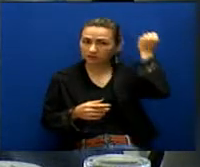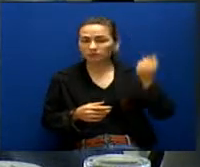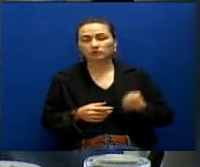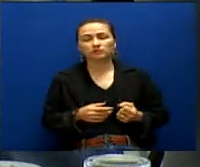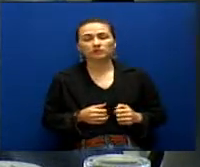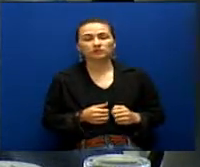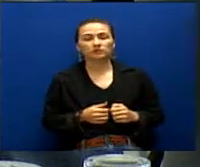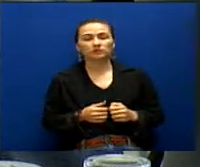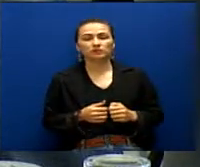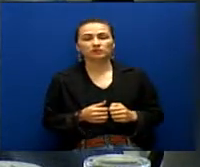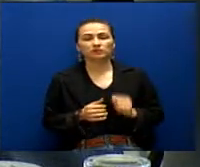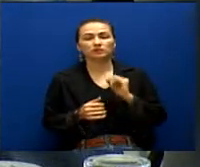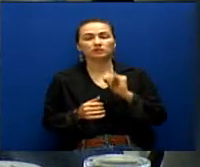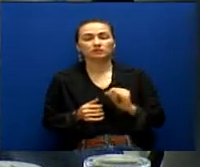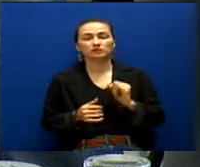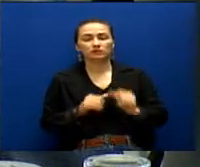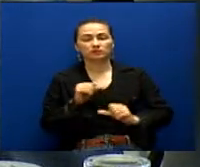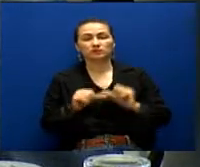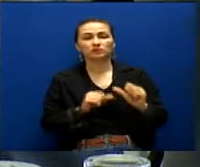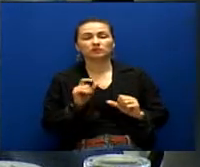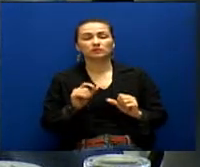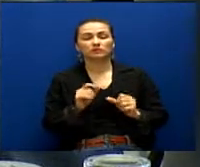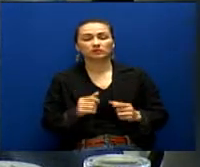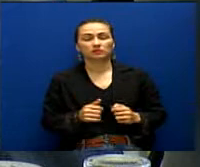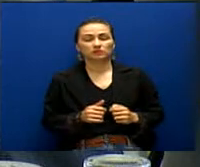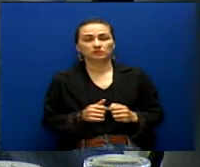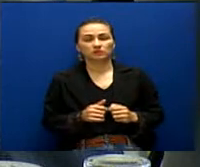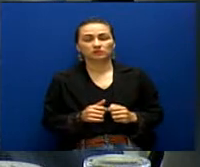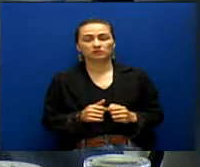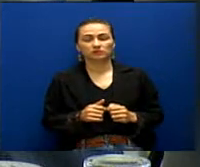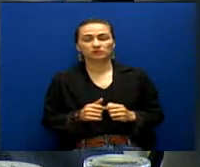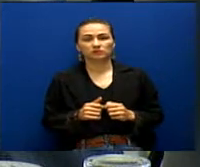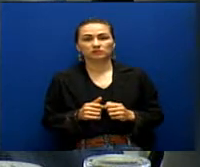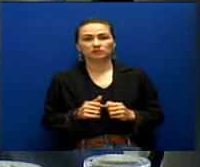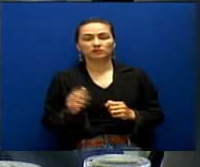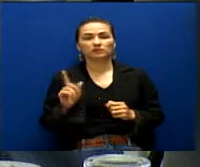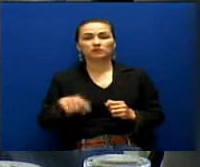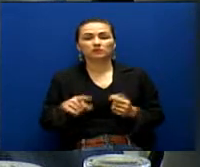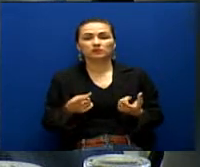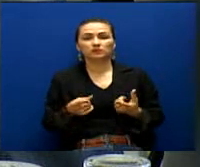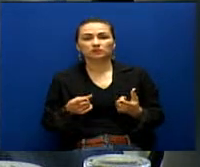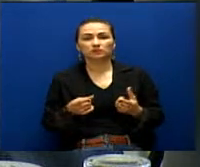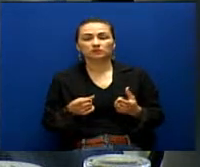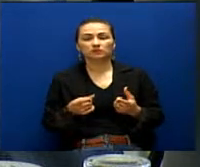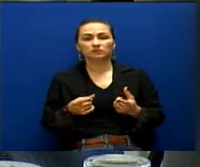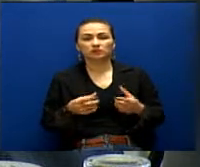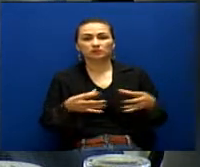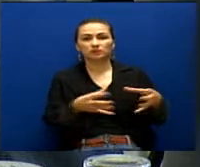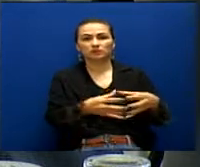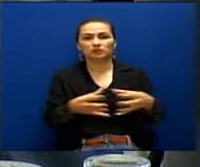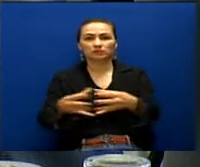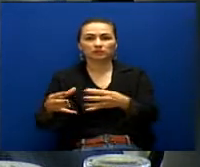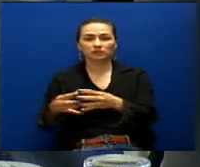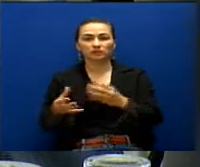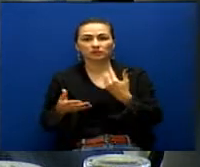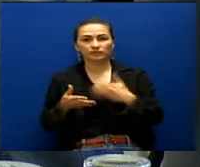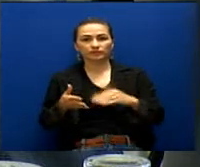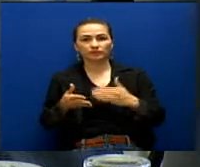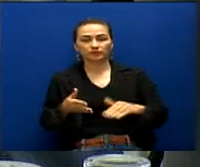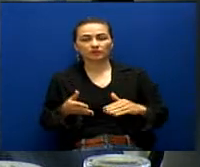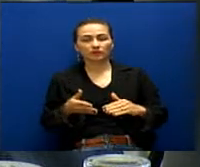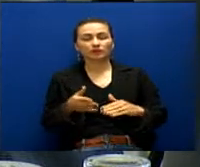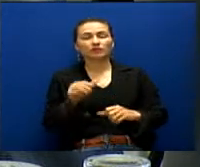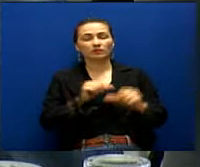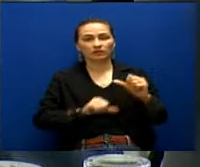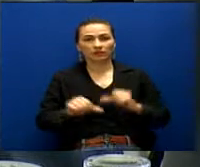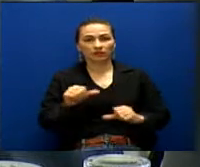alteração foi com o secretariado da então prefeita Jaqueline, que, no meu caso, trouxe